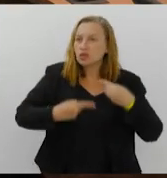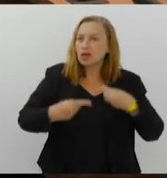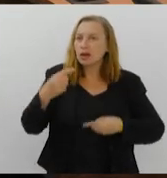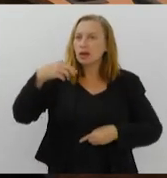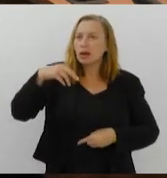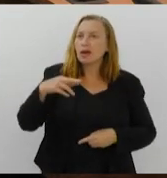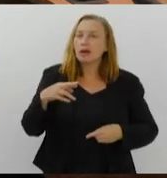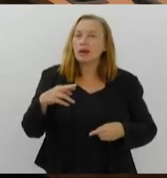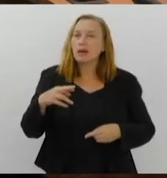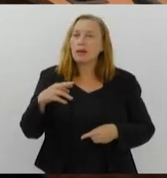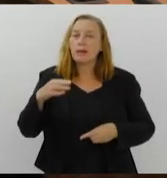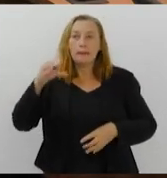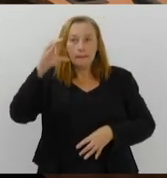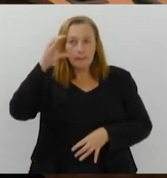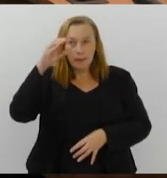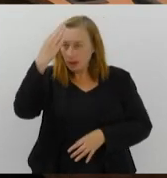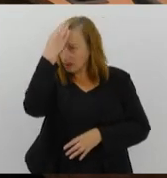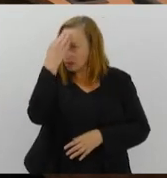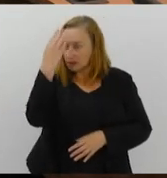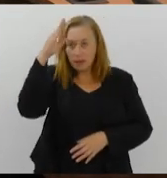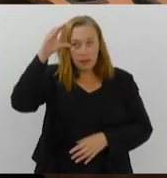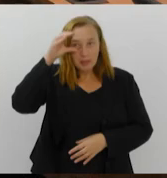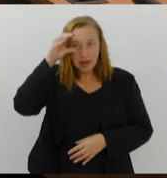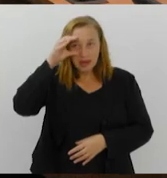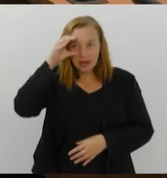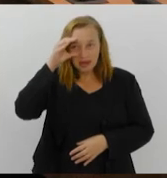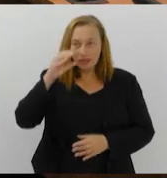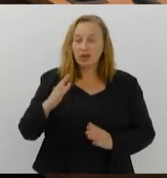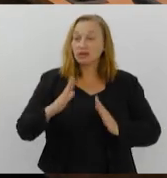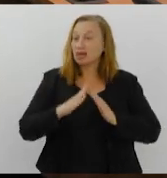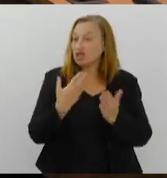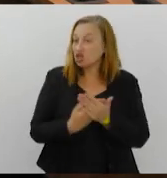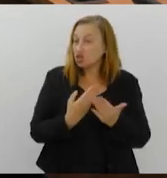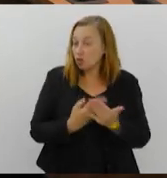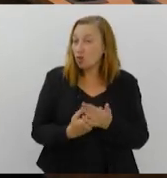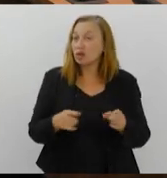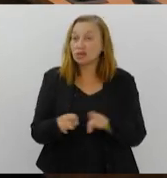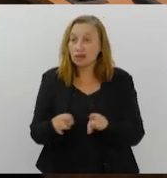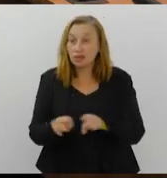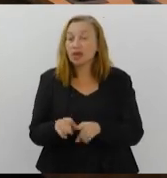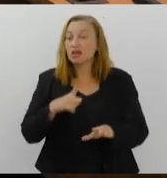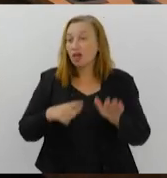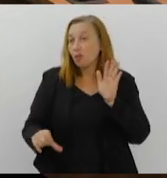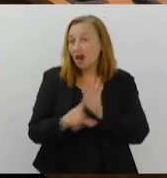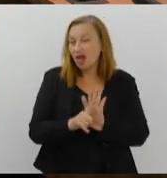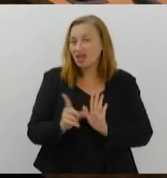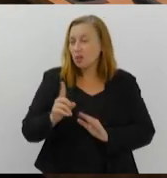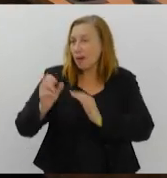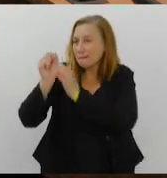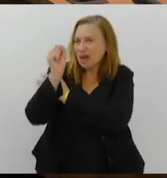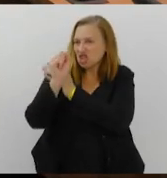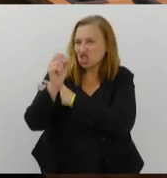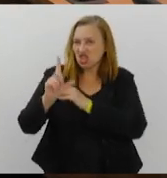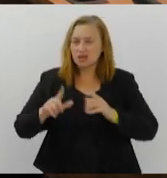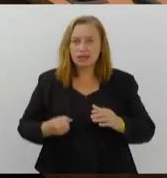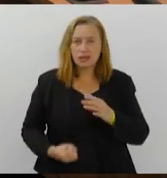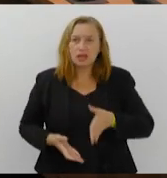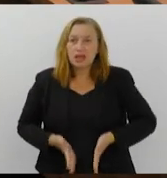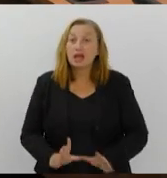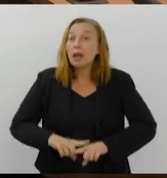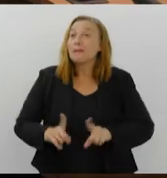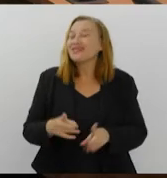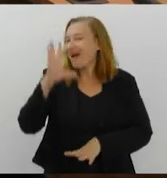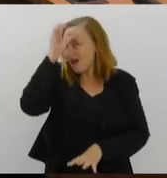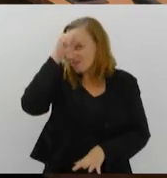da Penha nas escolas, eu tenho uma lei sobre isso, Maria da Penha nas escolas, para o pessoal que não nasce machista nem racista, mas aprende